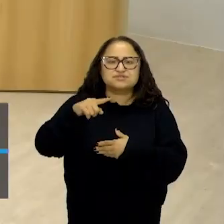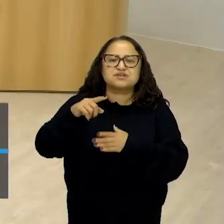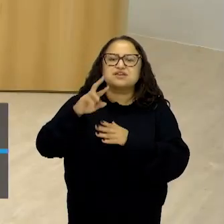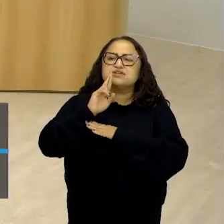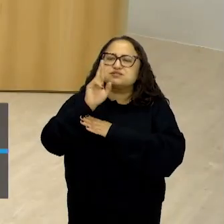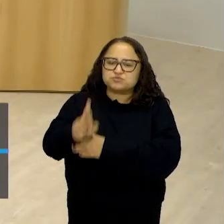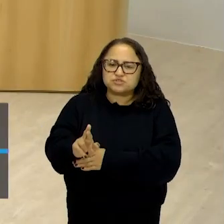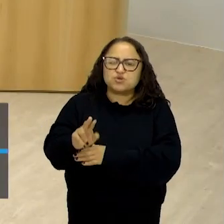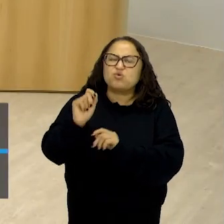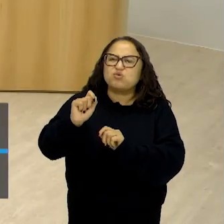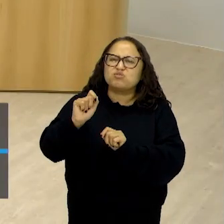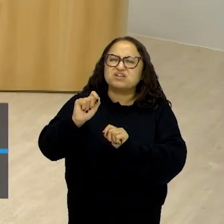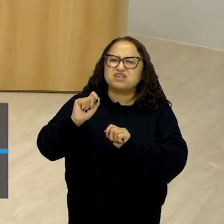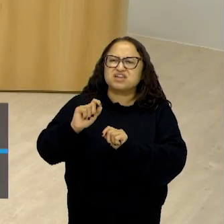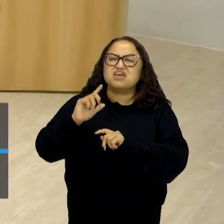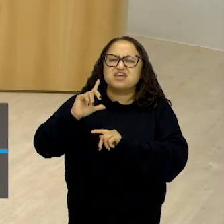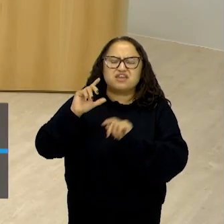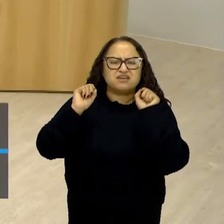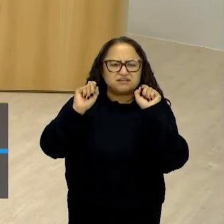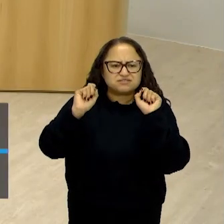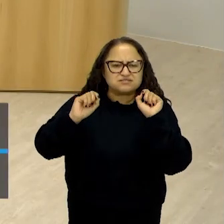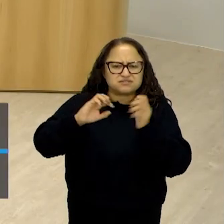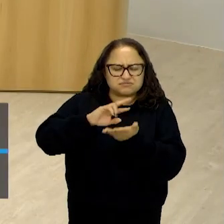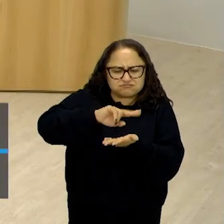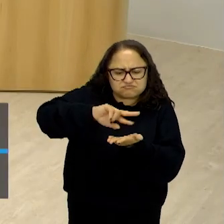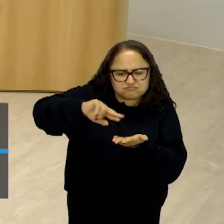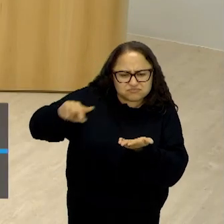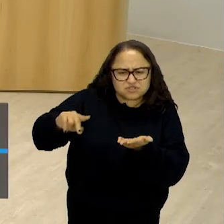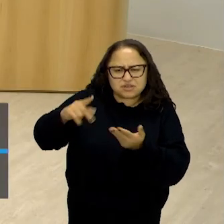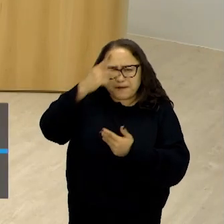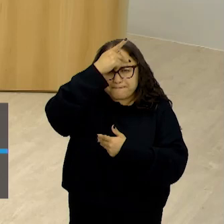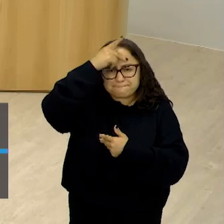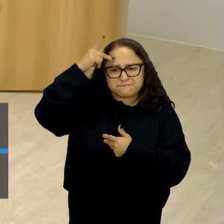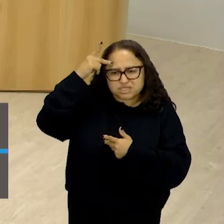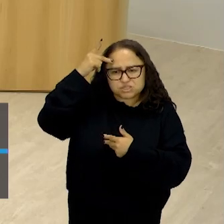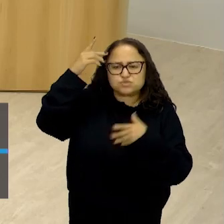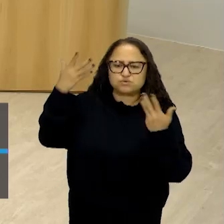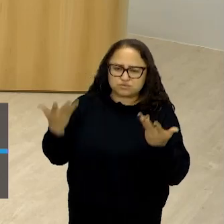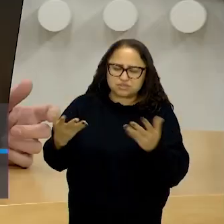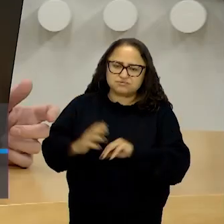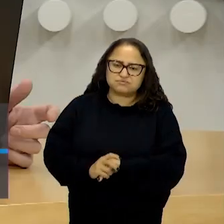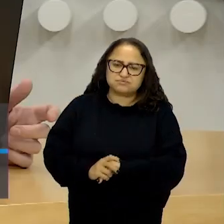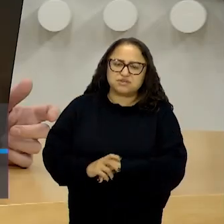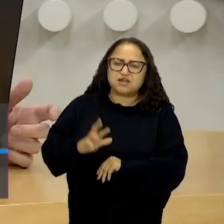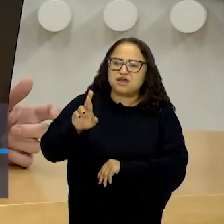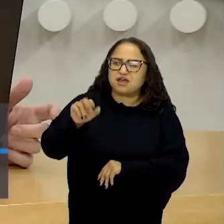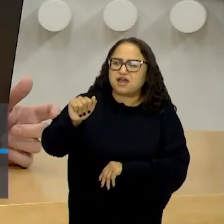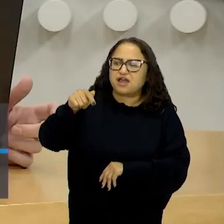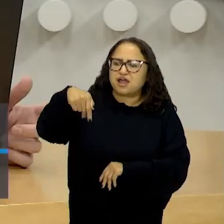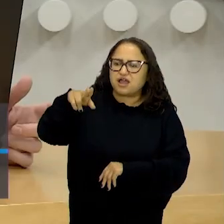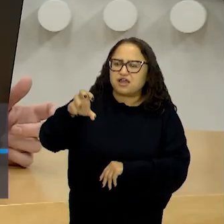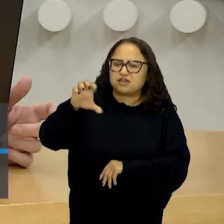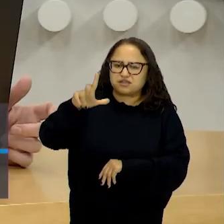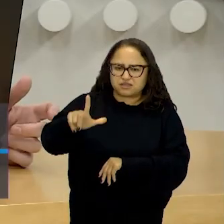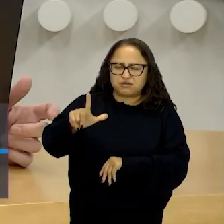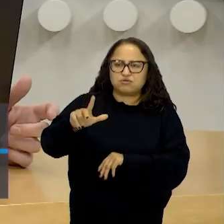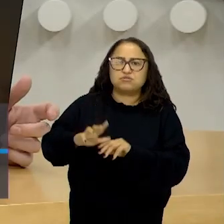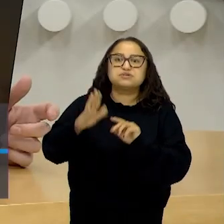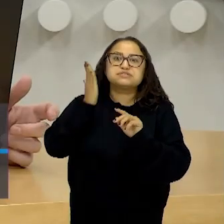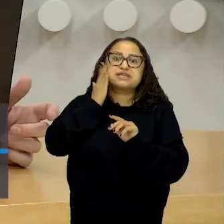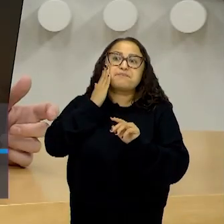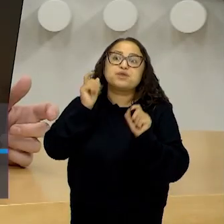the generation about something or someone. Ok. A Raquel respondeu interessante. Stereotypes preview about people